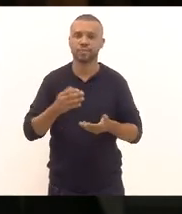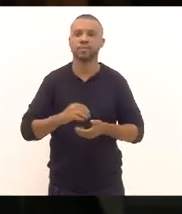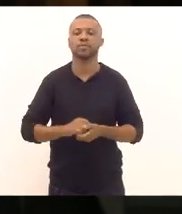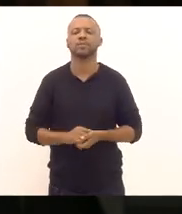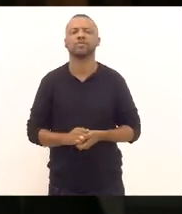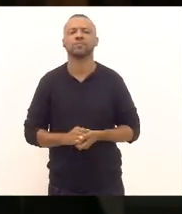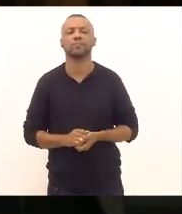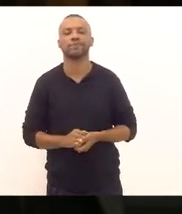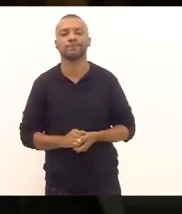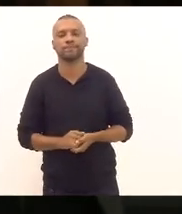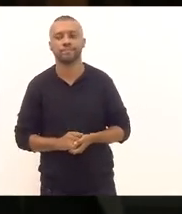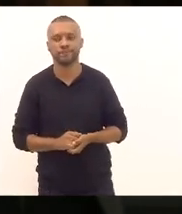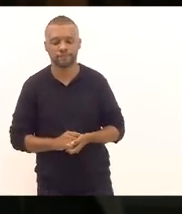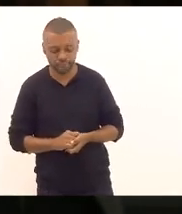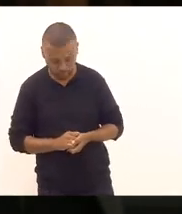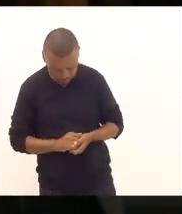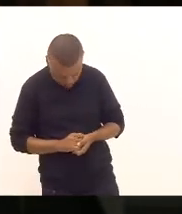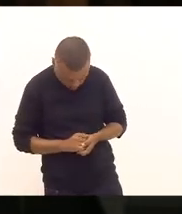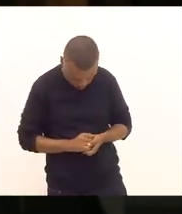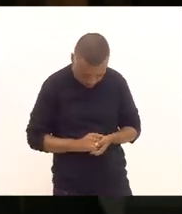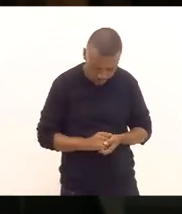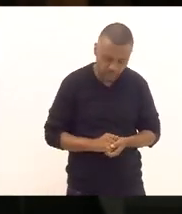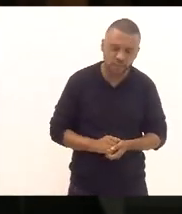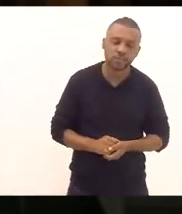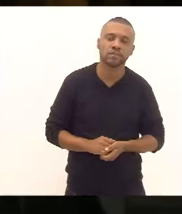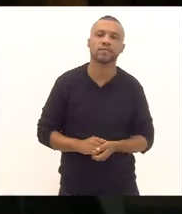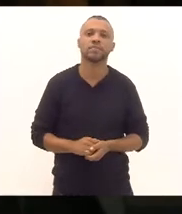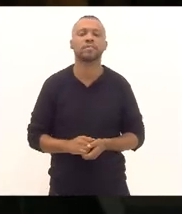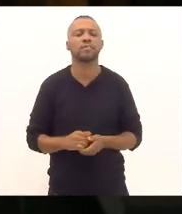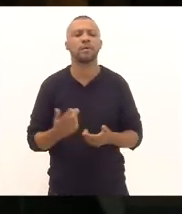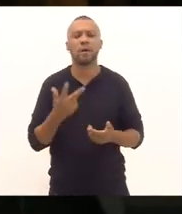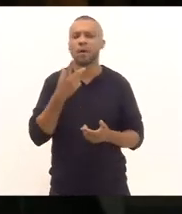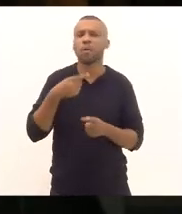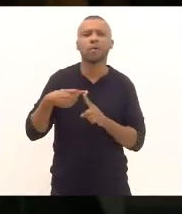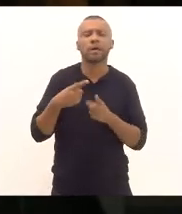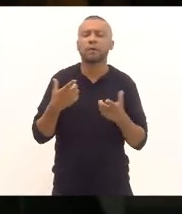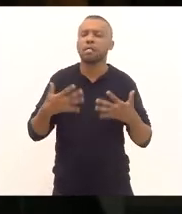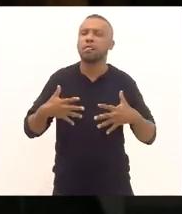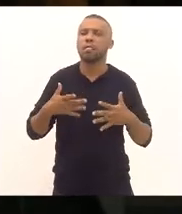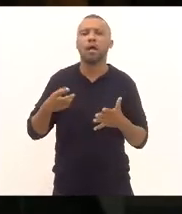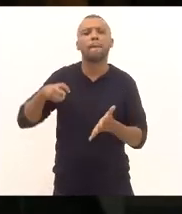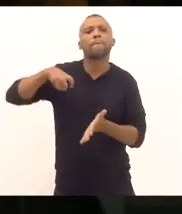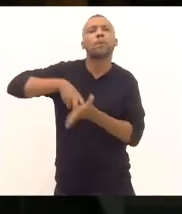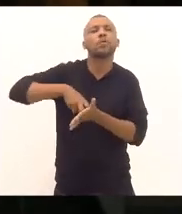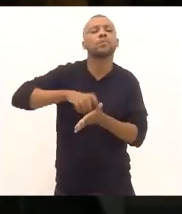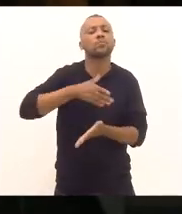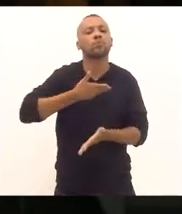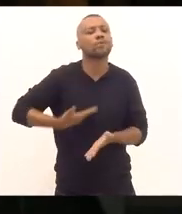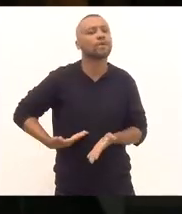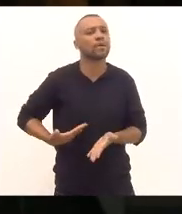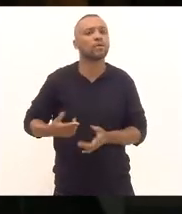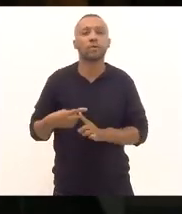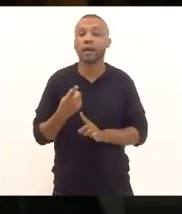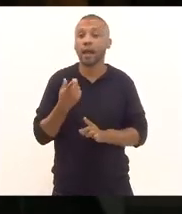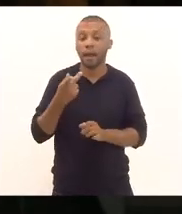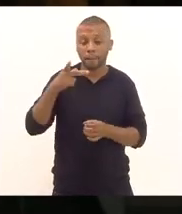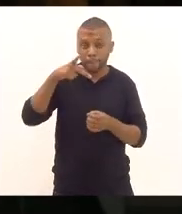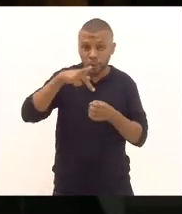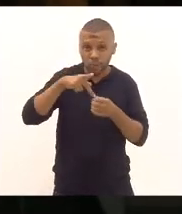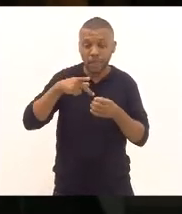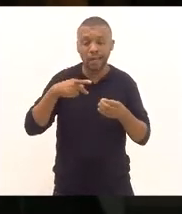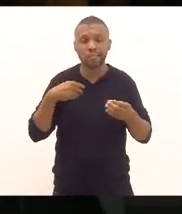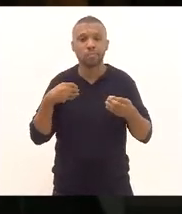e é porque esse drama todo puniu do Estado porque a Petrobras está